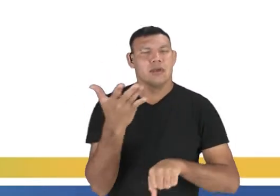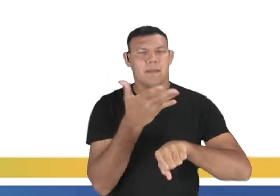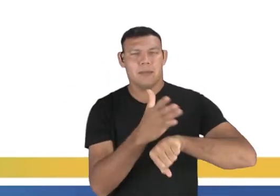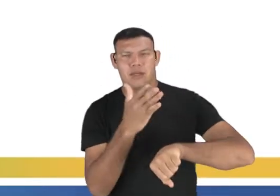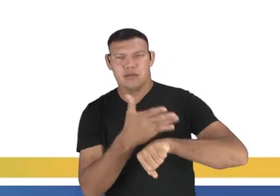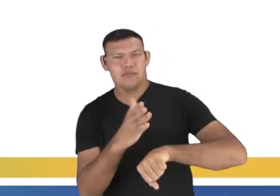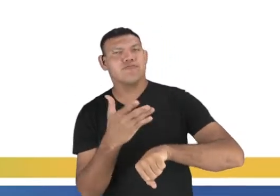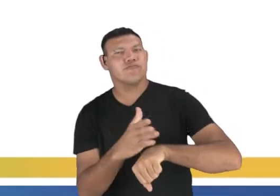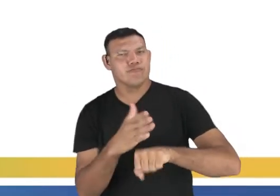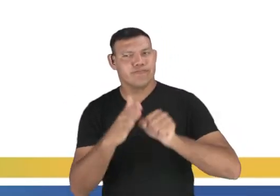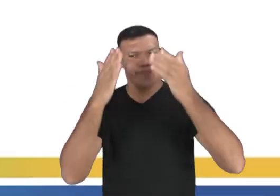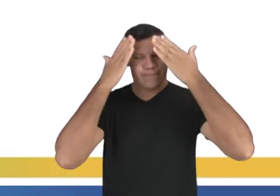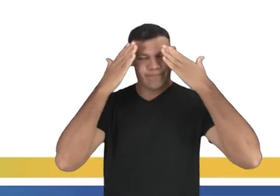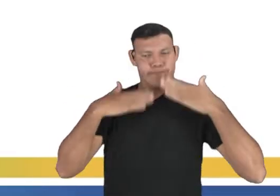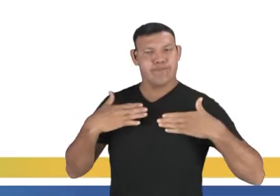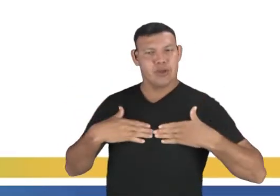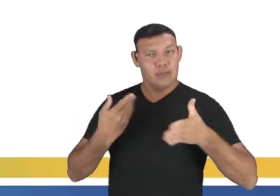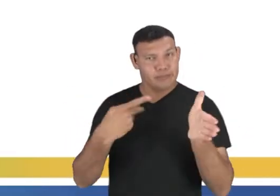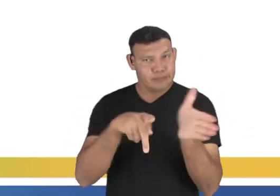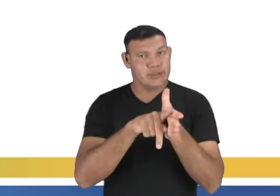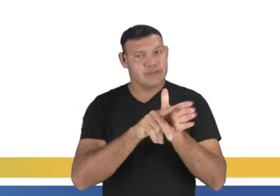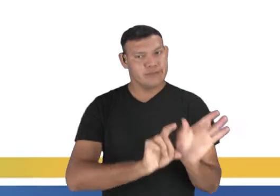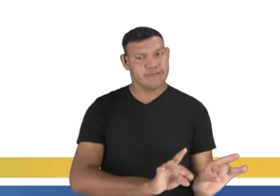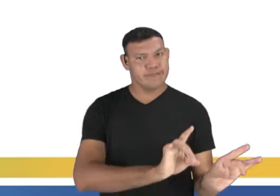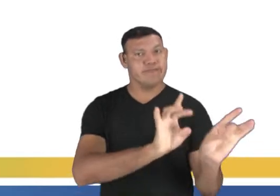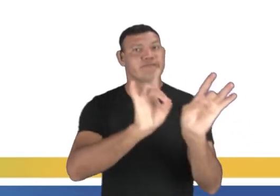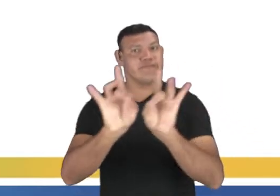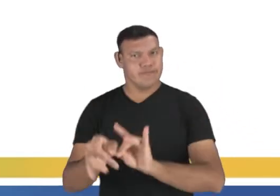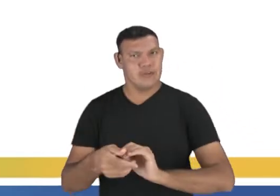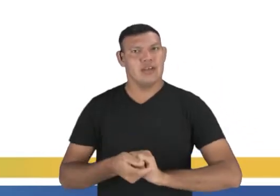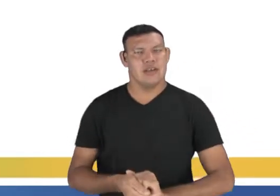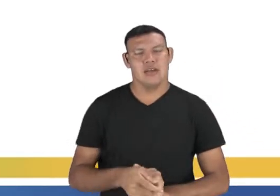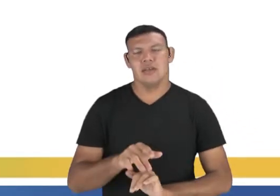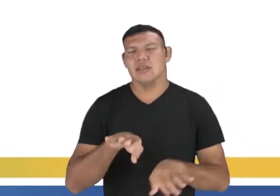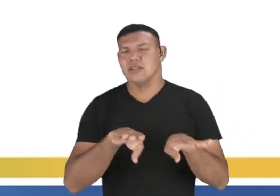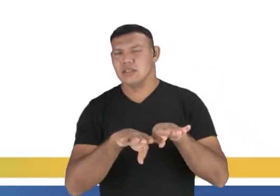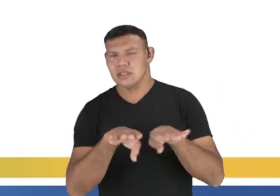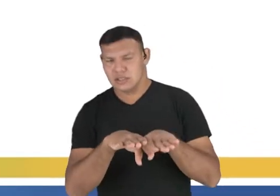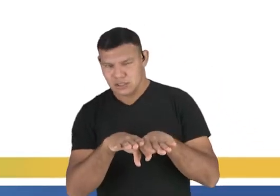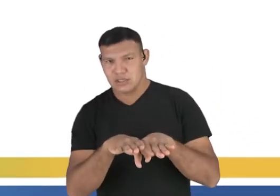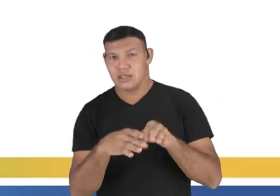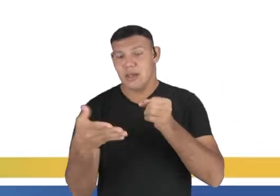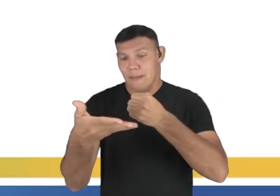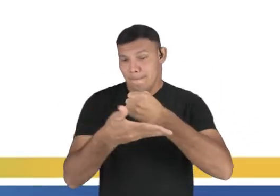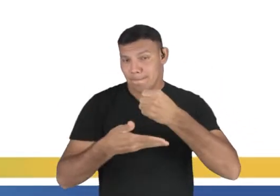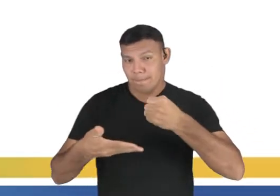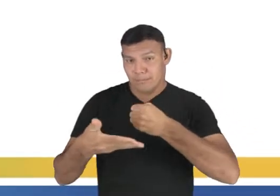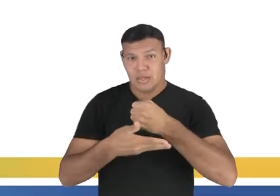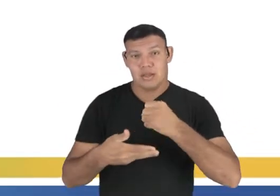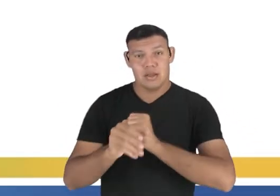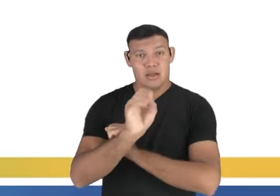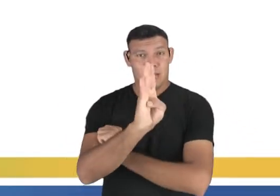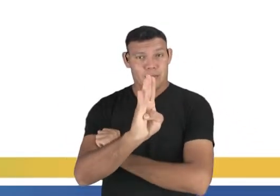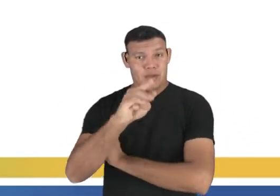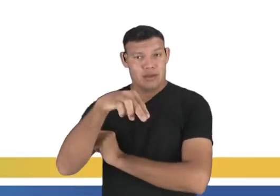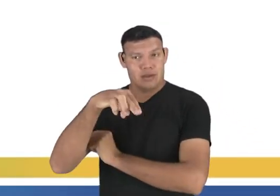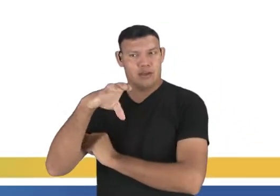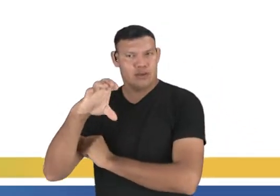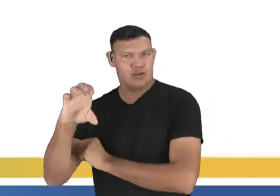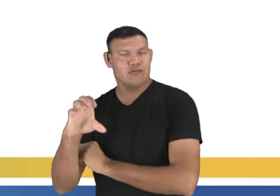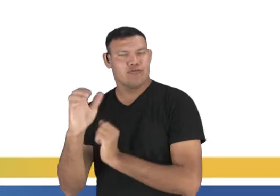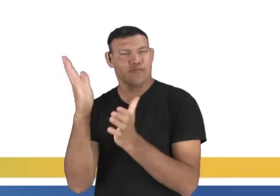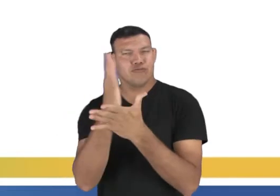práticas corporais muito bem definidas, tá? A BNCC, galerinha, que é a Base Nacional Comum Curricular, divide